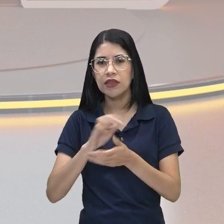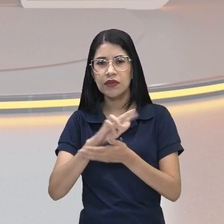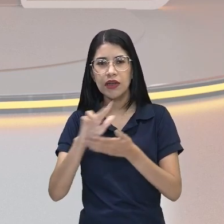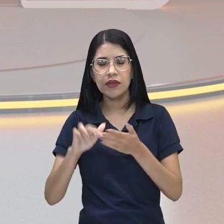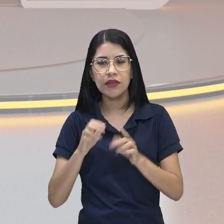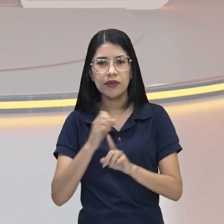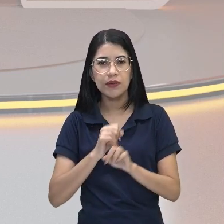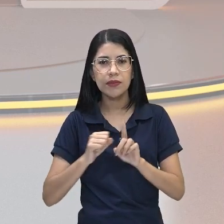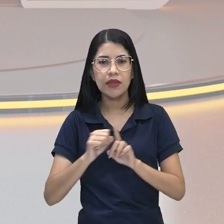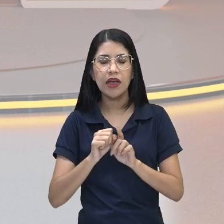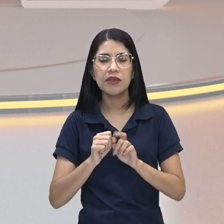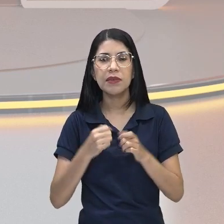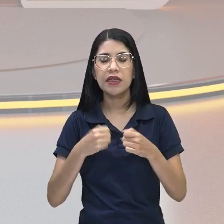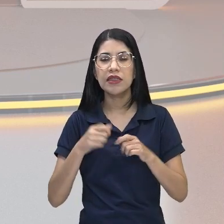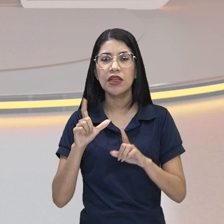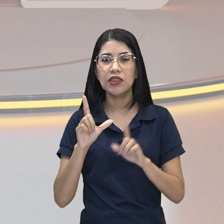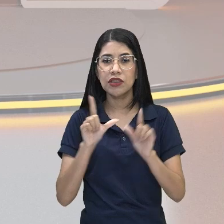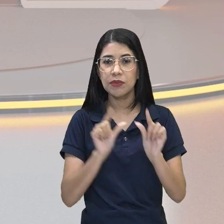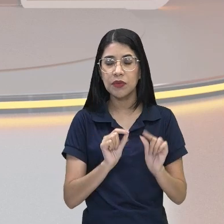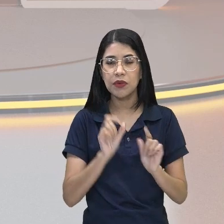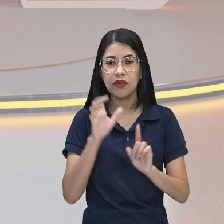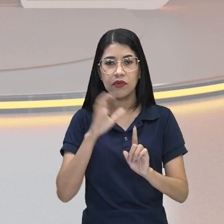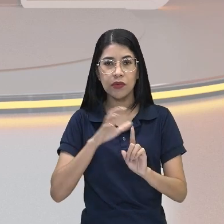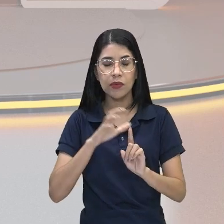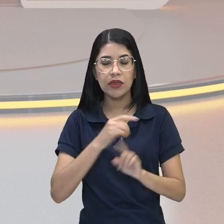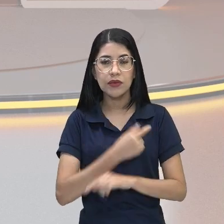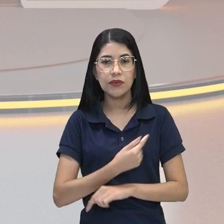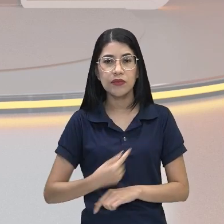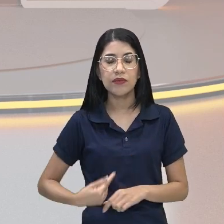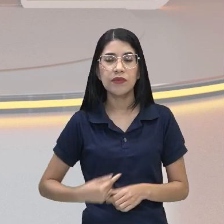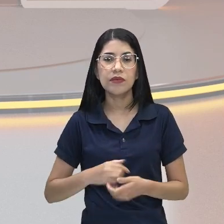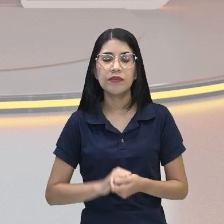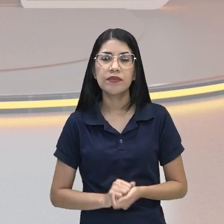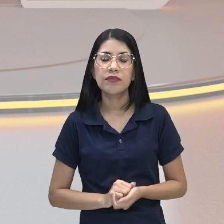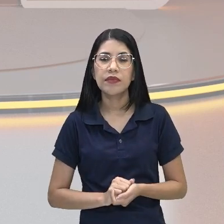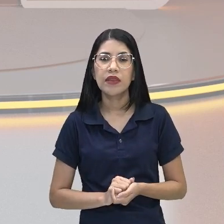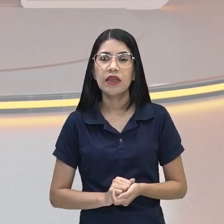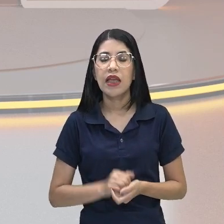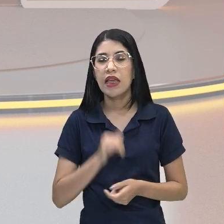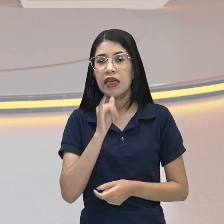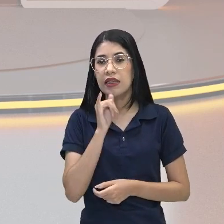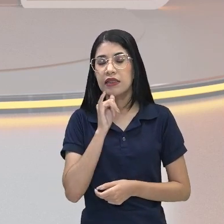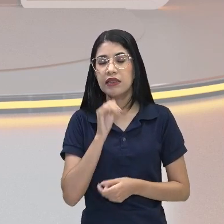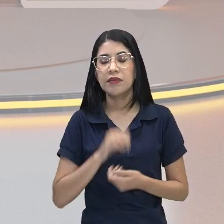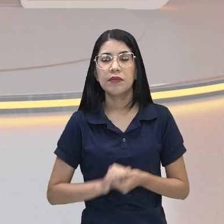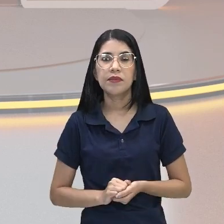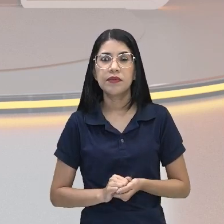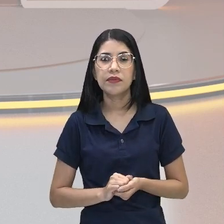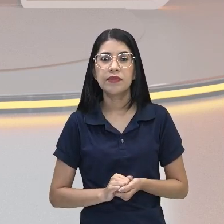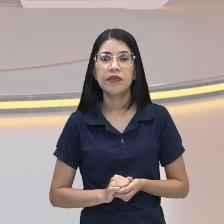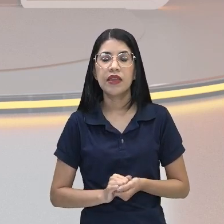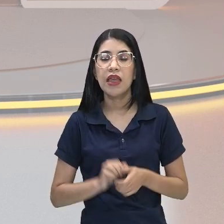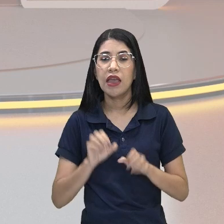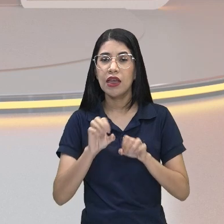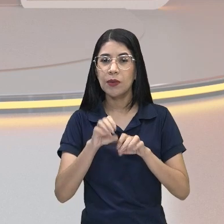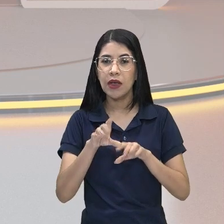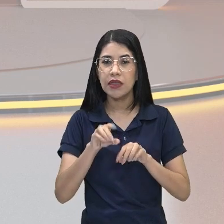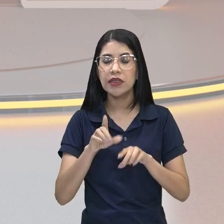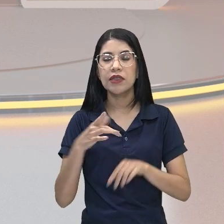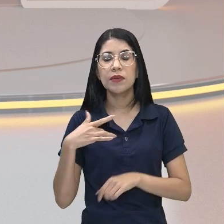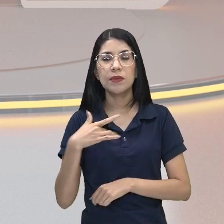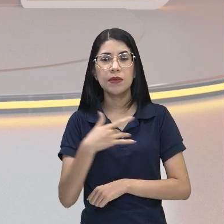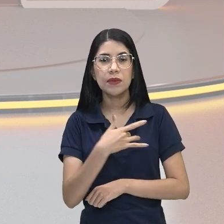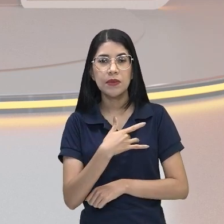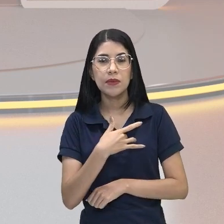sociedade. Segundo ele, o Estado não deve ter acesso, por exemplo, não deve ter educação,